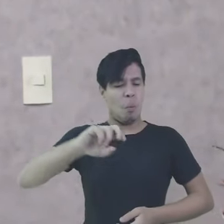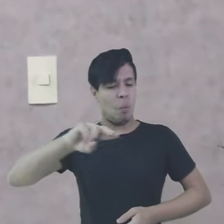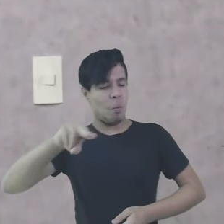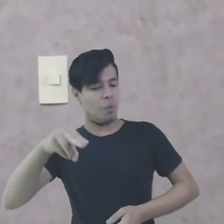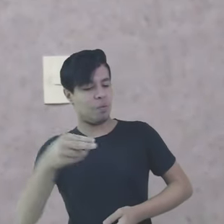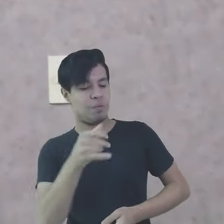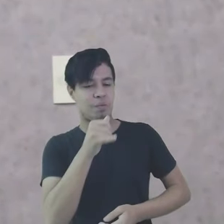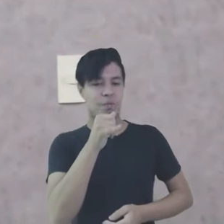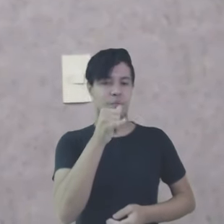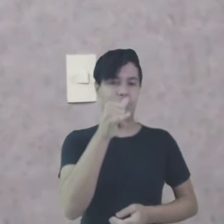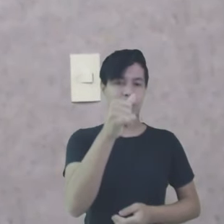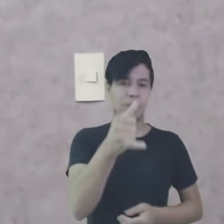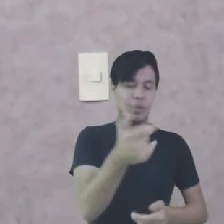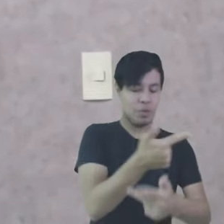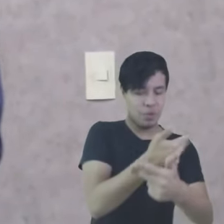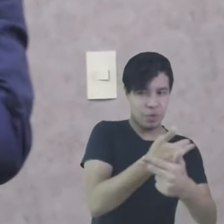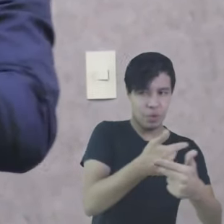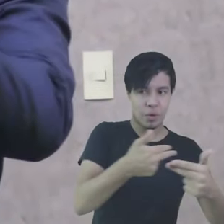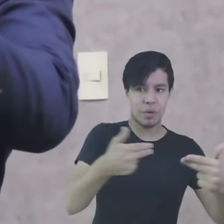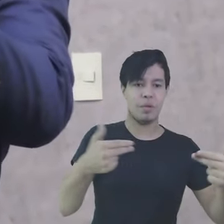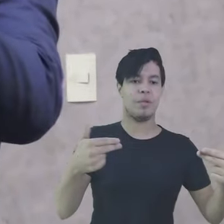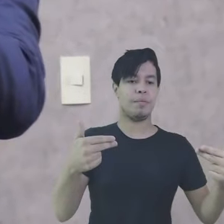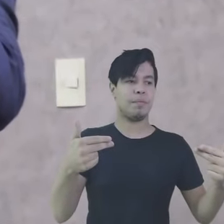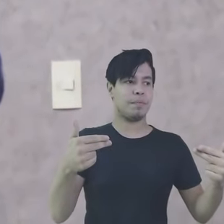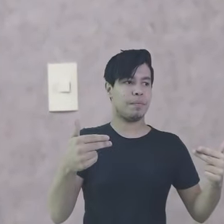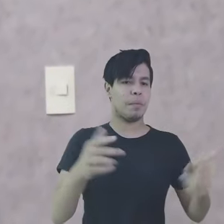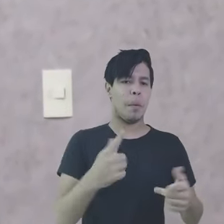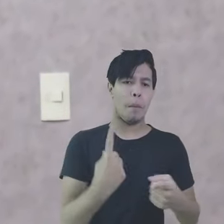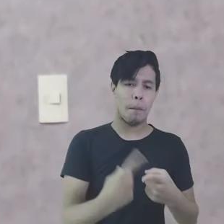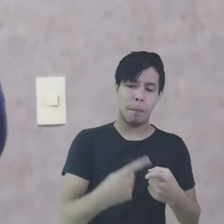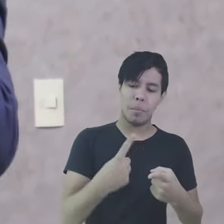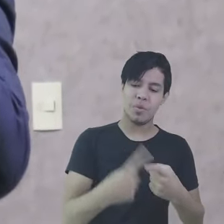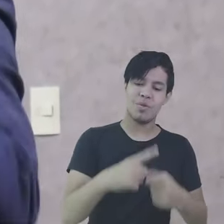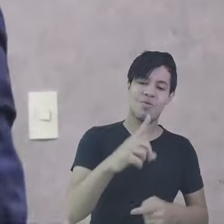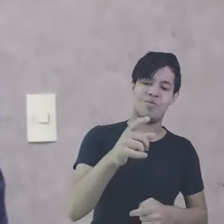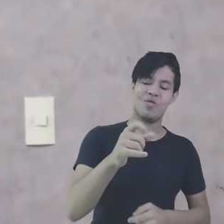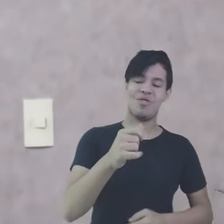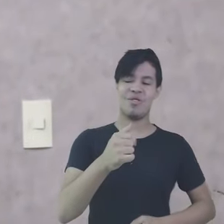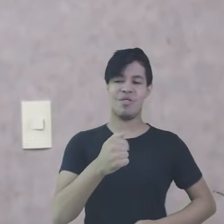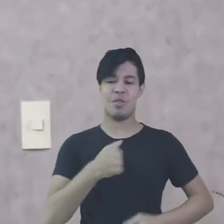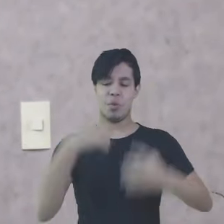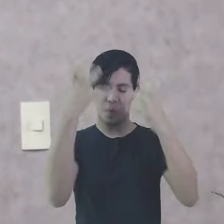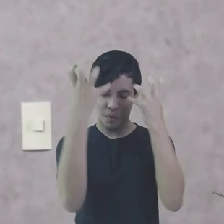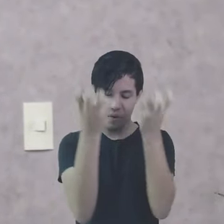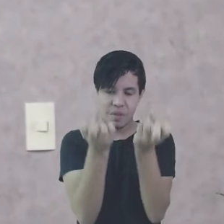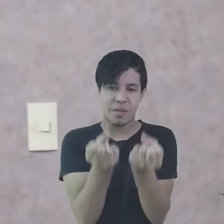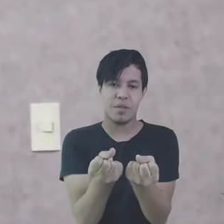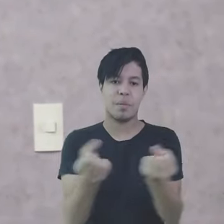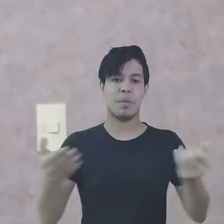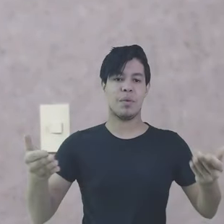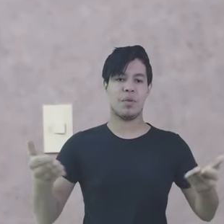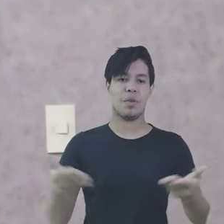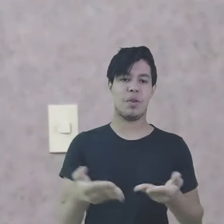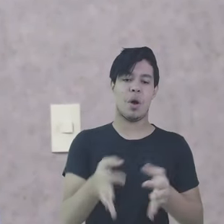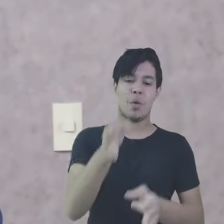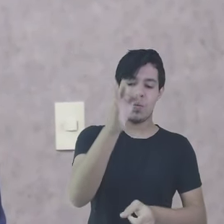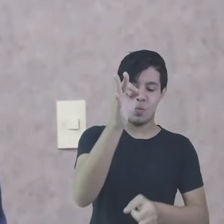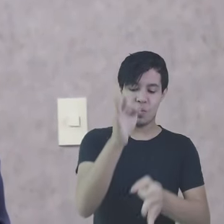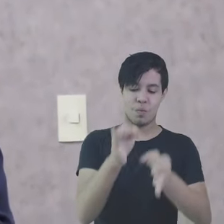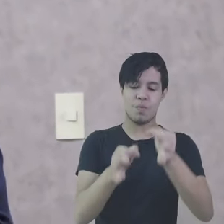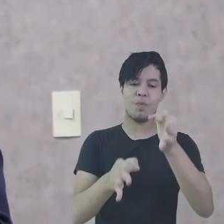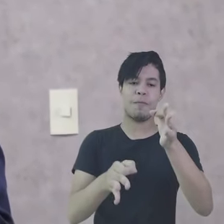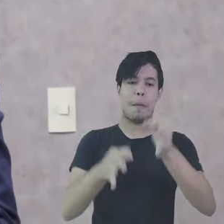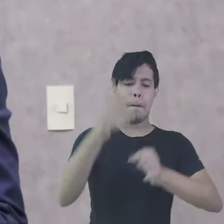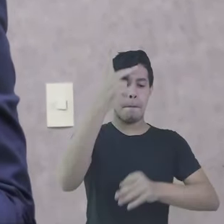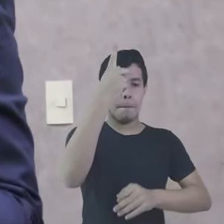outros o contemplarão em glória. Por quê? Porque se você e eu o aceitarmos agora, o juízo,